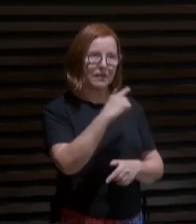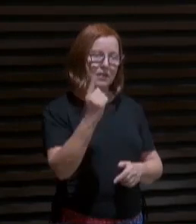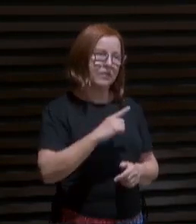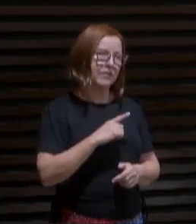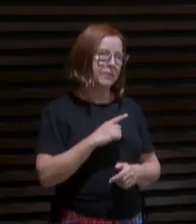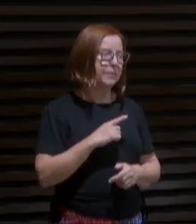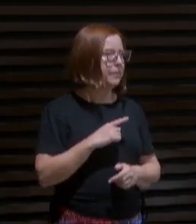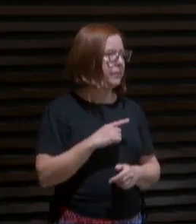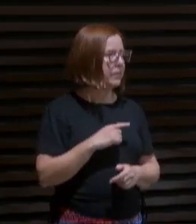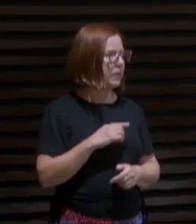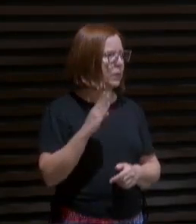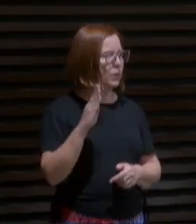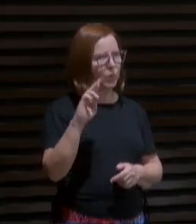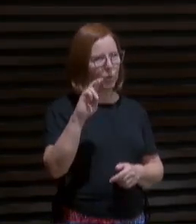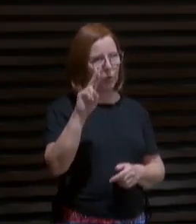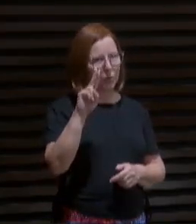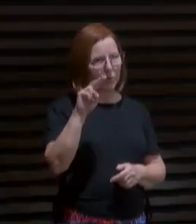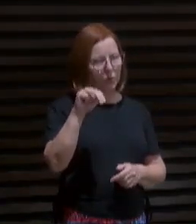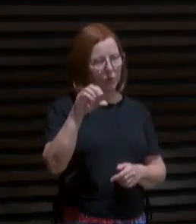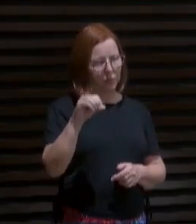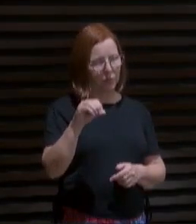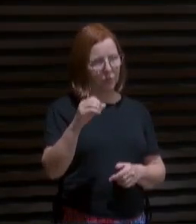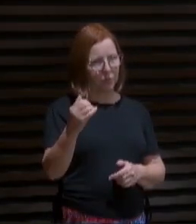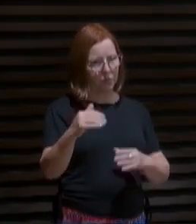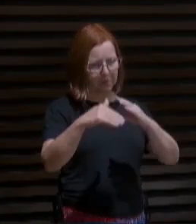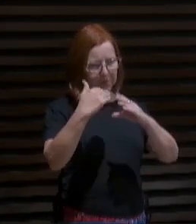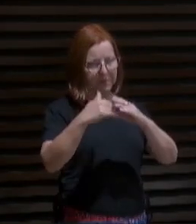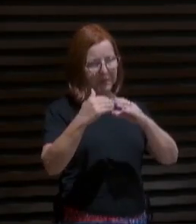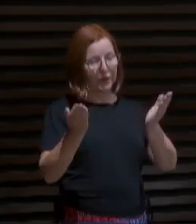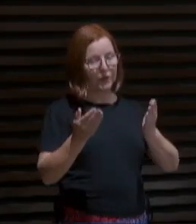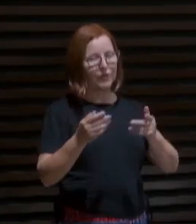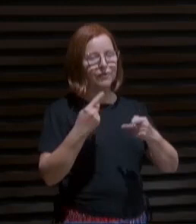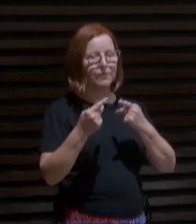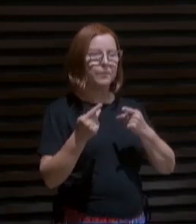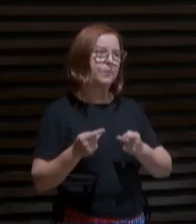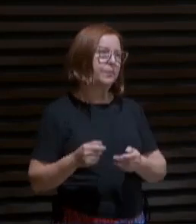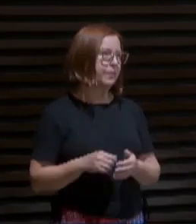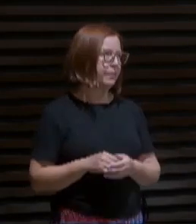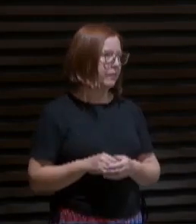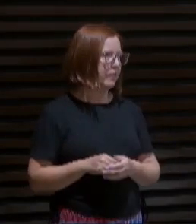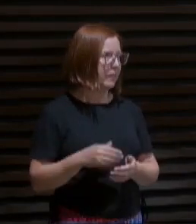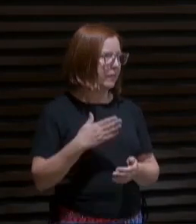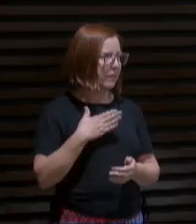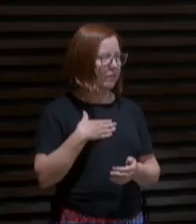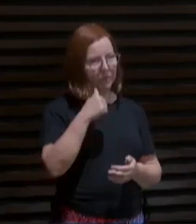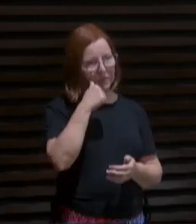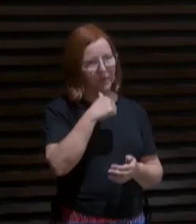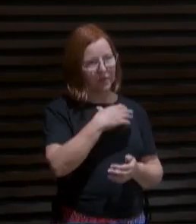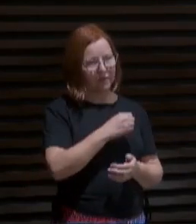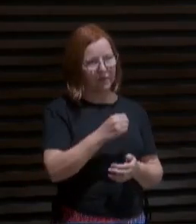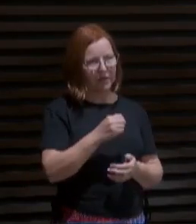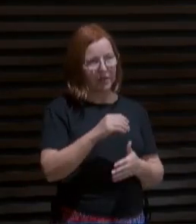Bruno me mandou essa mensagem hoje e ele disse assim: a minha filha está com uma